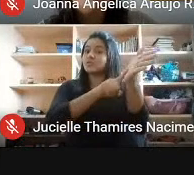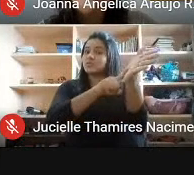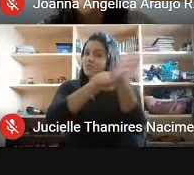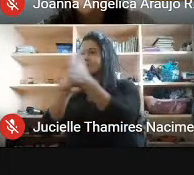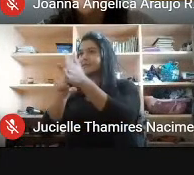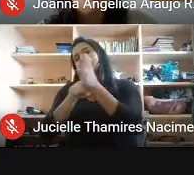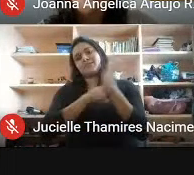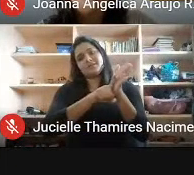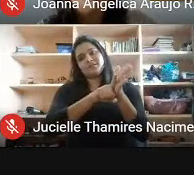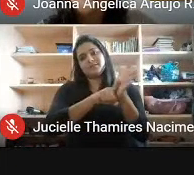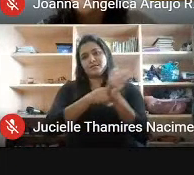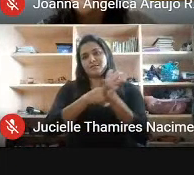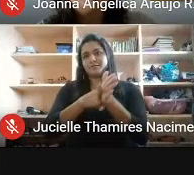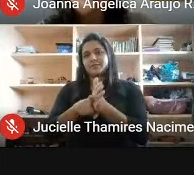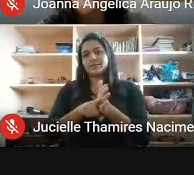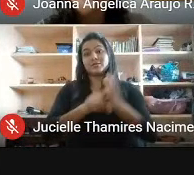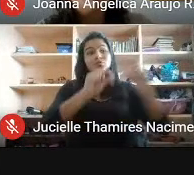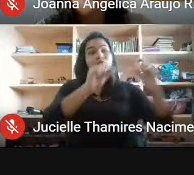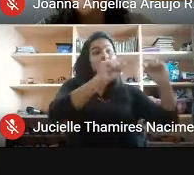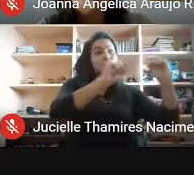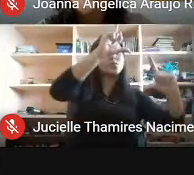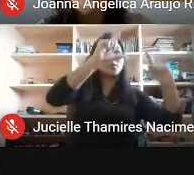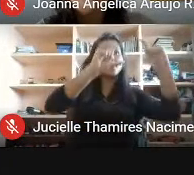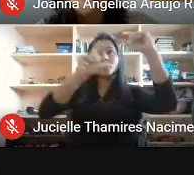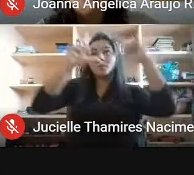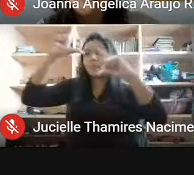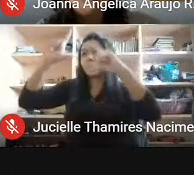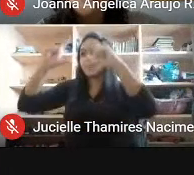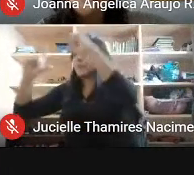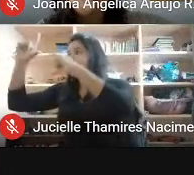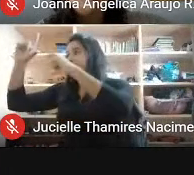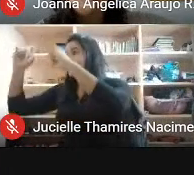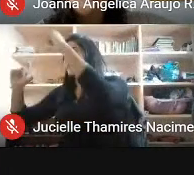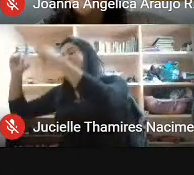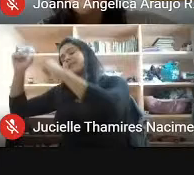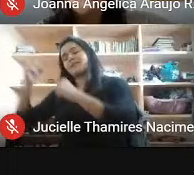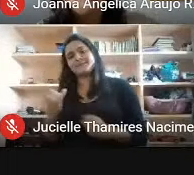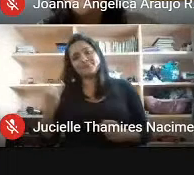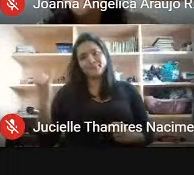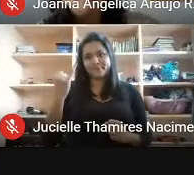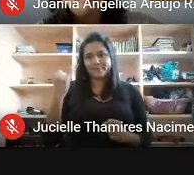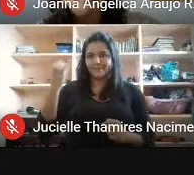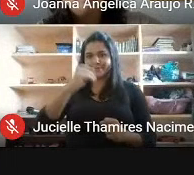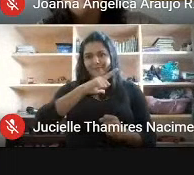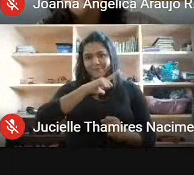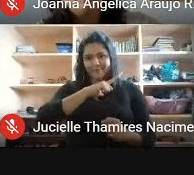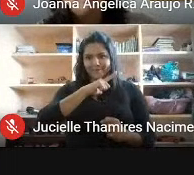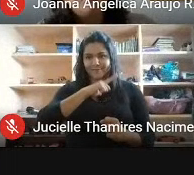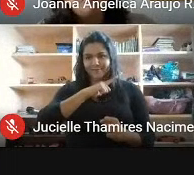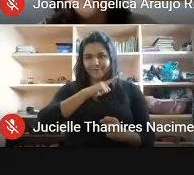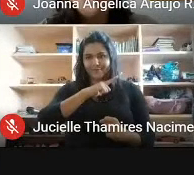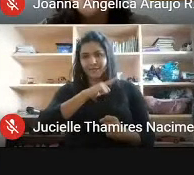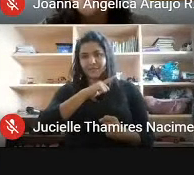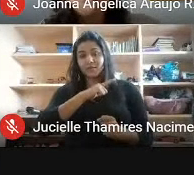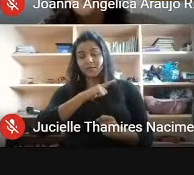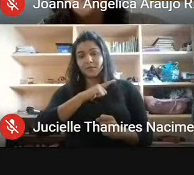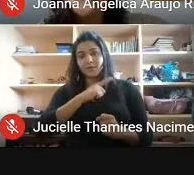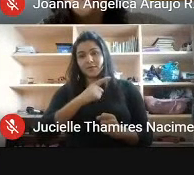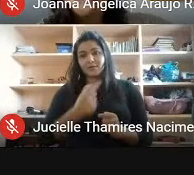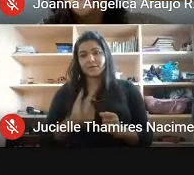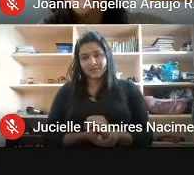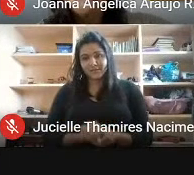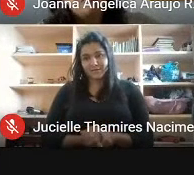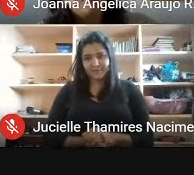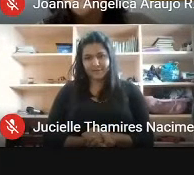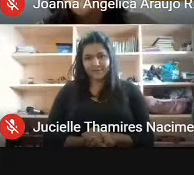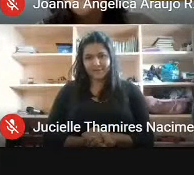cor diferente, traz uma perspectiva de risco, eu posso bater o olho e dizer assim, ó, aqui nesse lugar tem uma situação diferenciada, e é aqui onde eu preciso